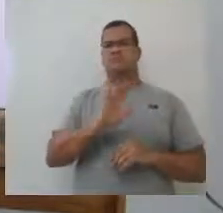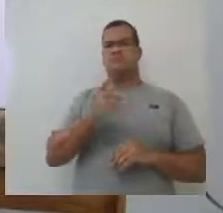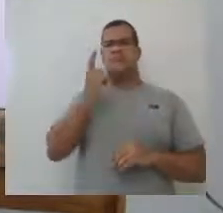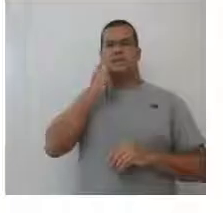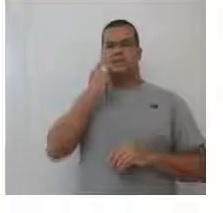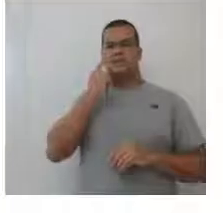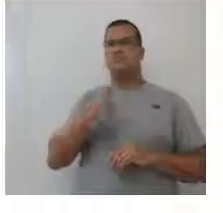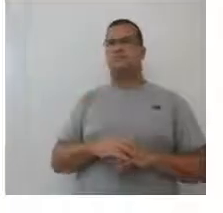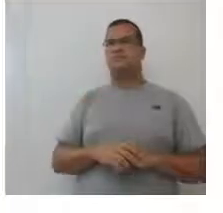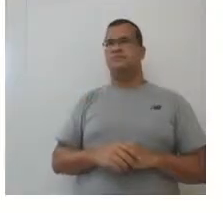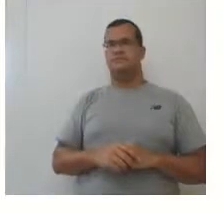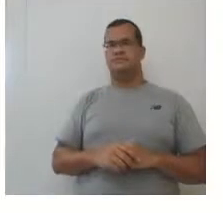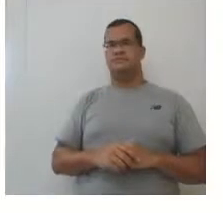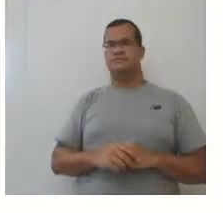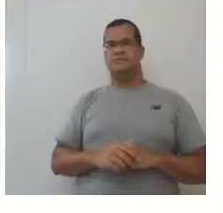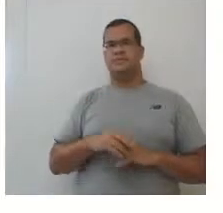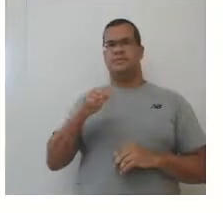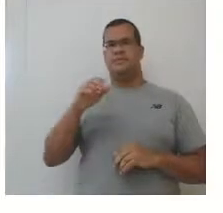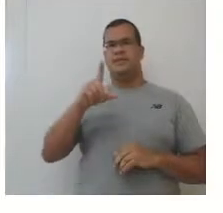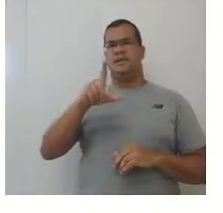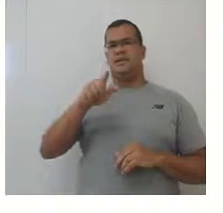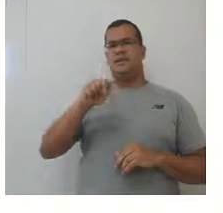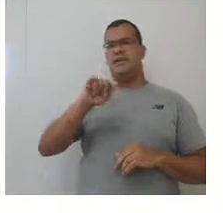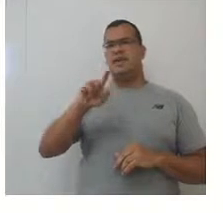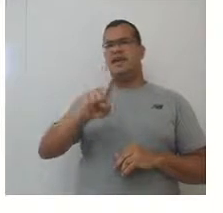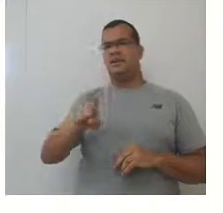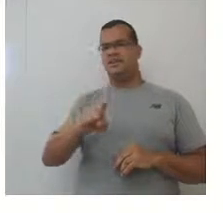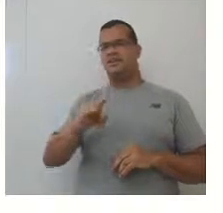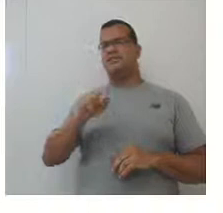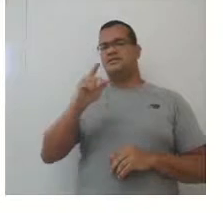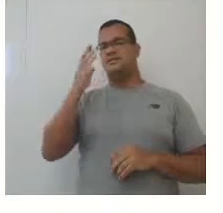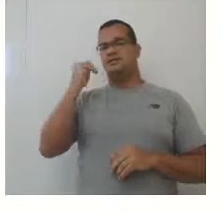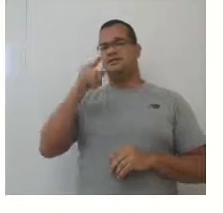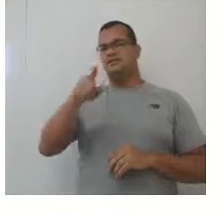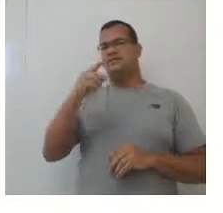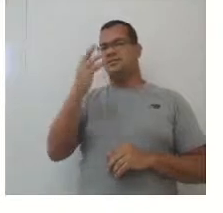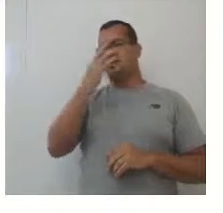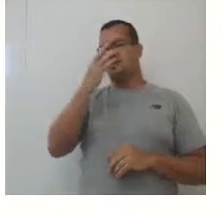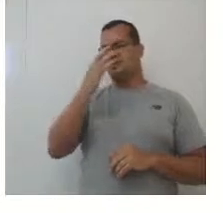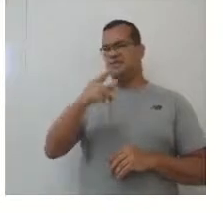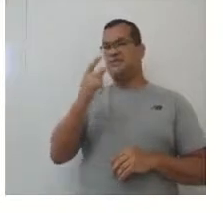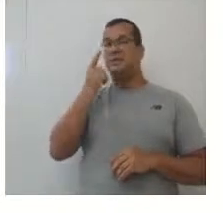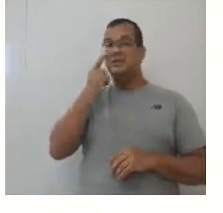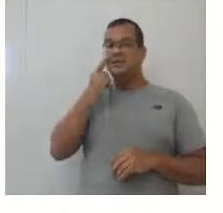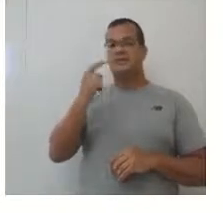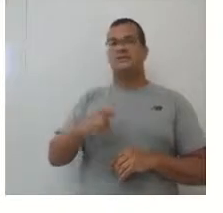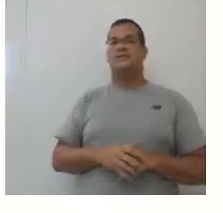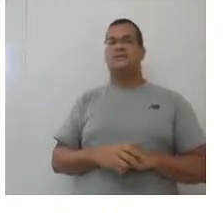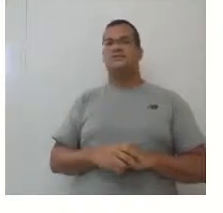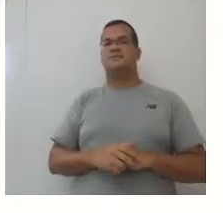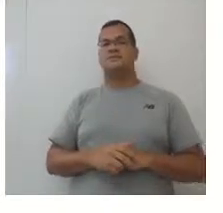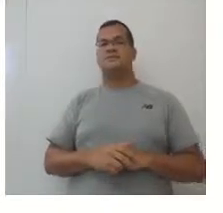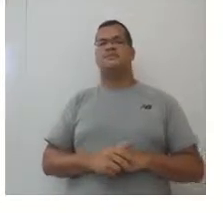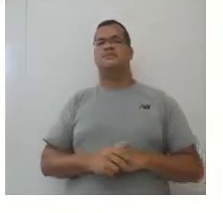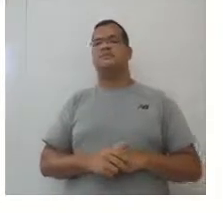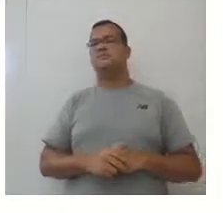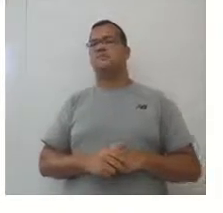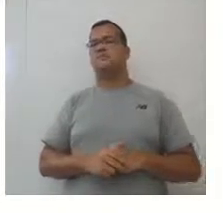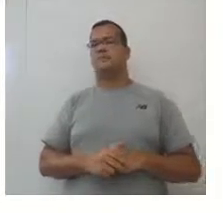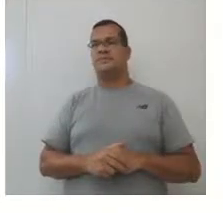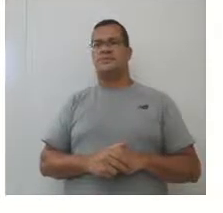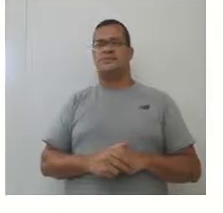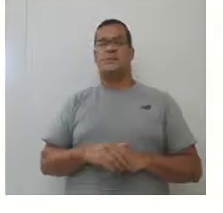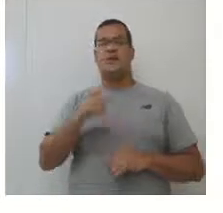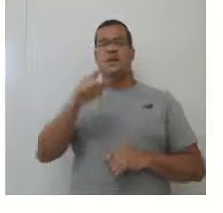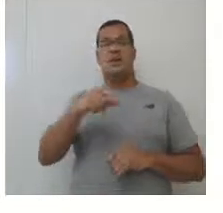é diferente. Laís, eu tô ligado que você também tá assistindo, viu, Laís? Presta atenção, viu? Ó, uma planta homozigótica